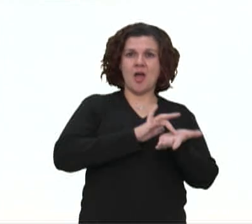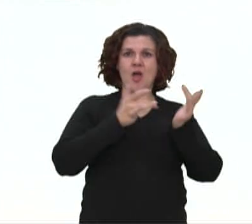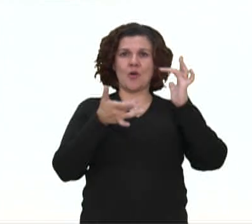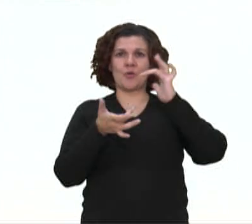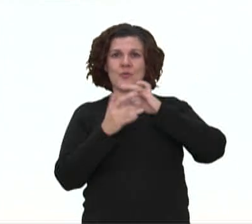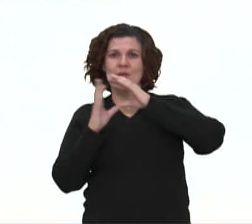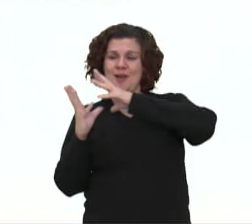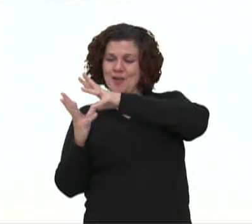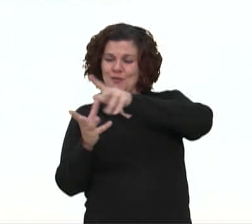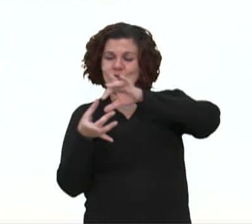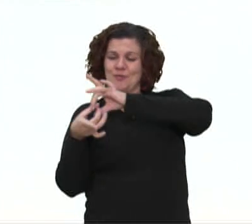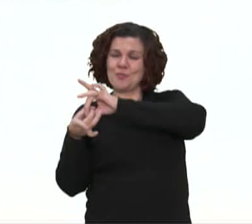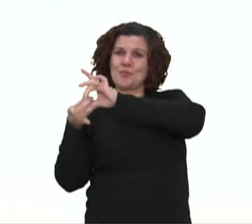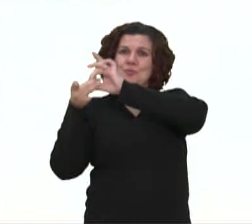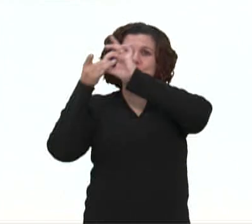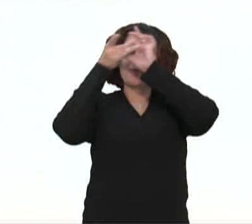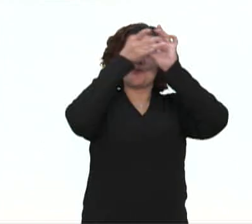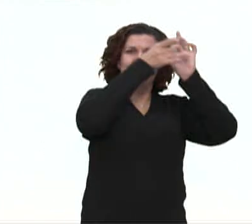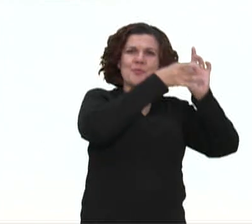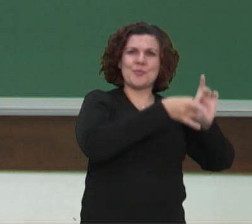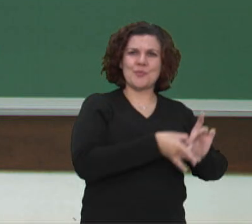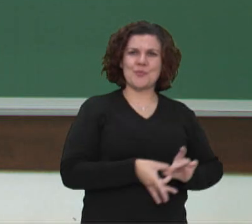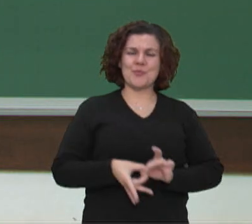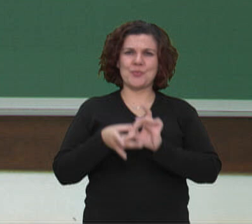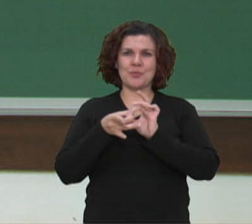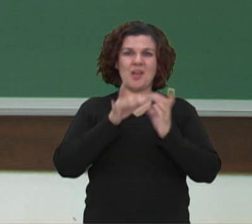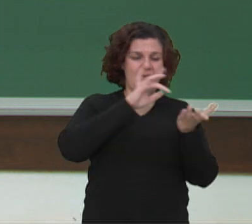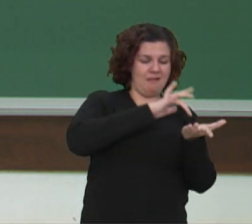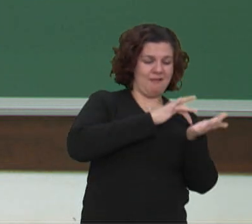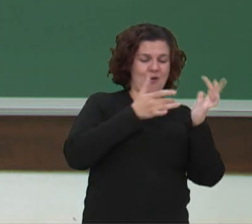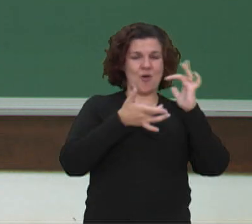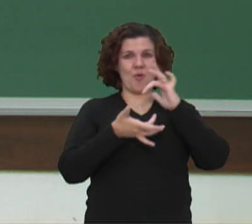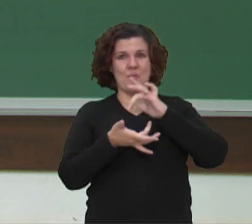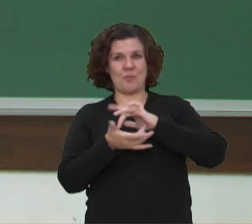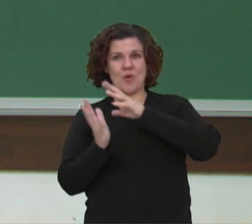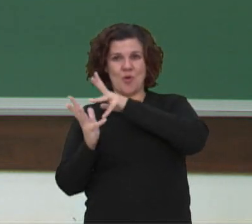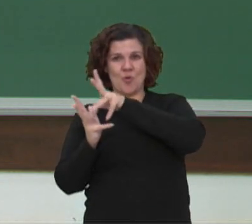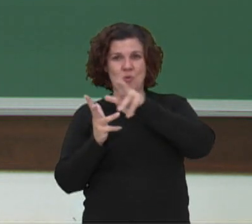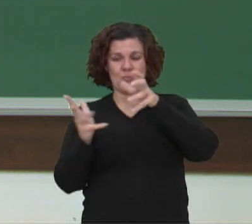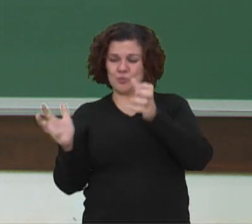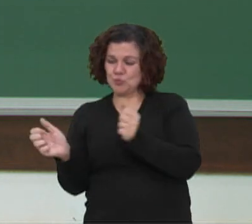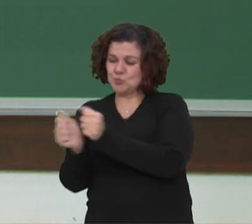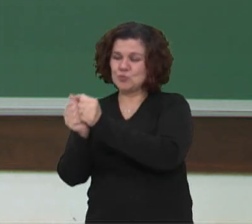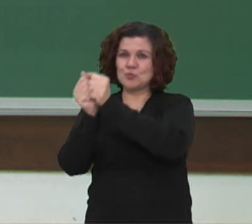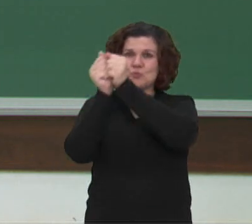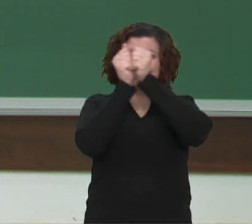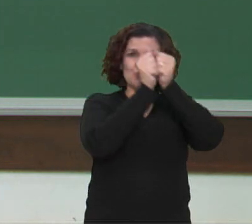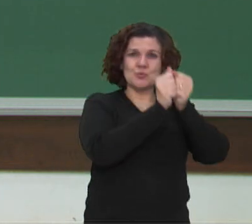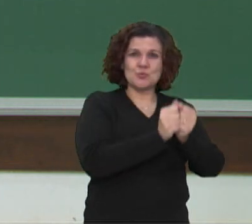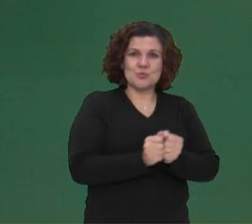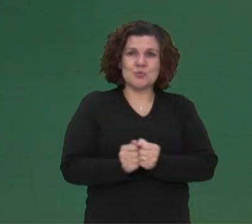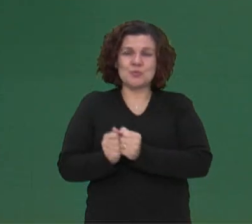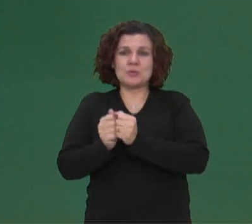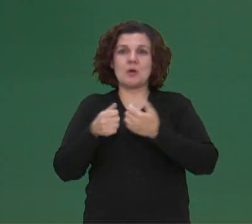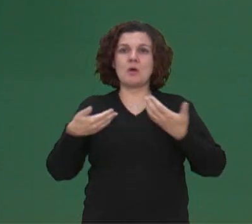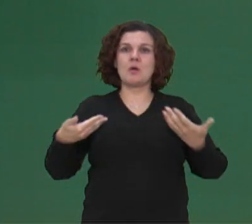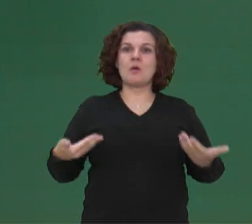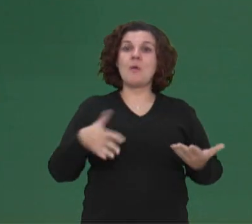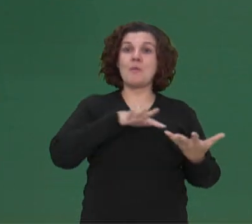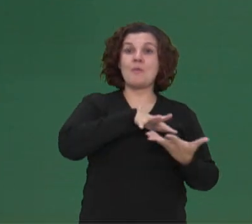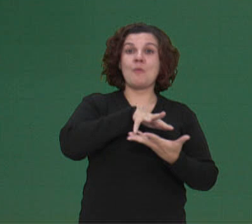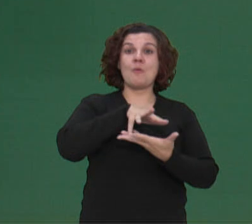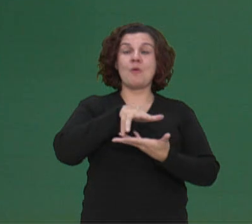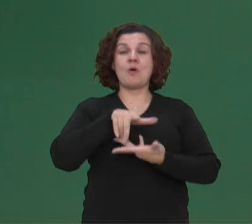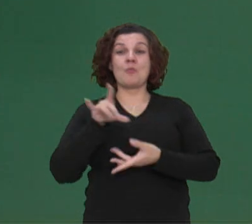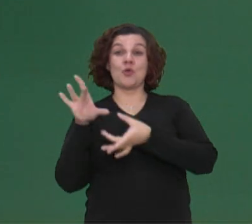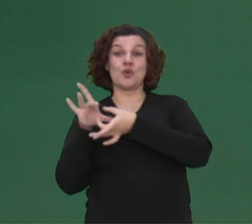ser um mundo interligado? A globalização não deveria ser um mundo todo junto? Mas como o mundo está junto se nós